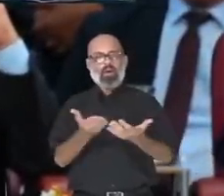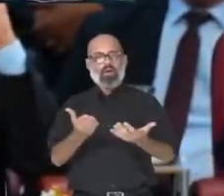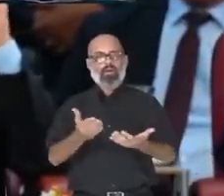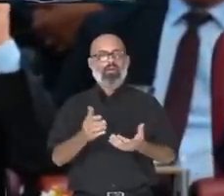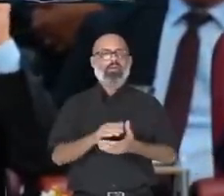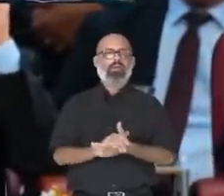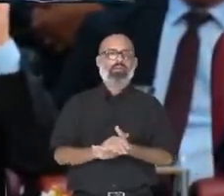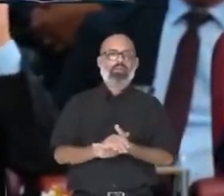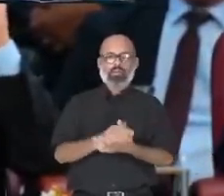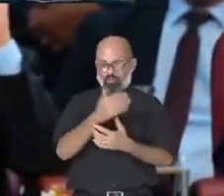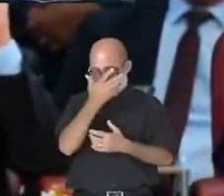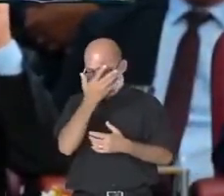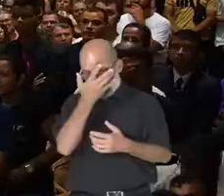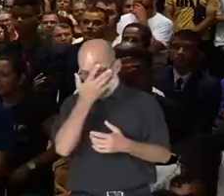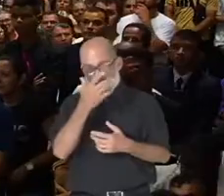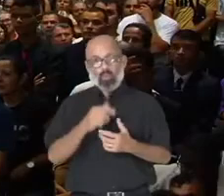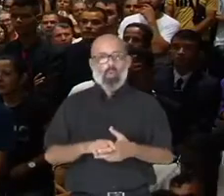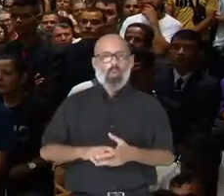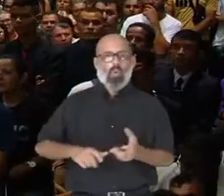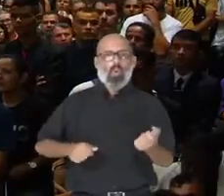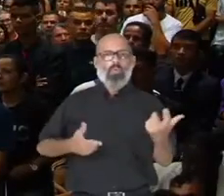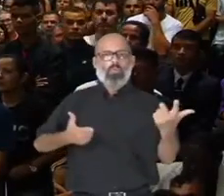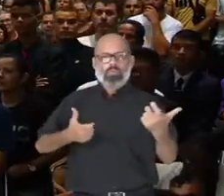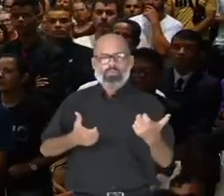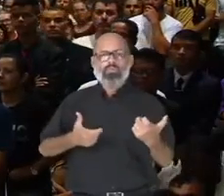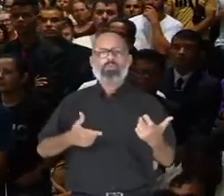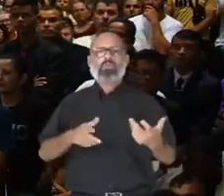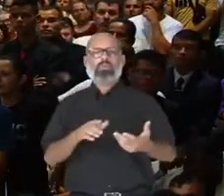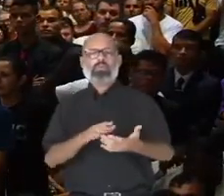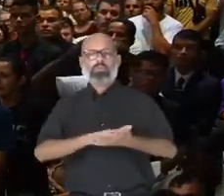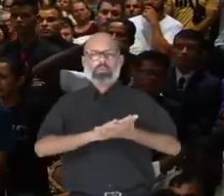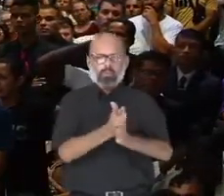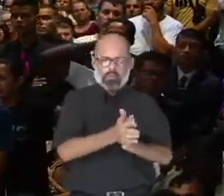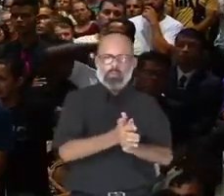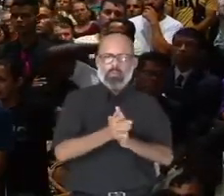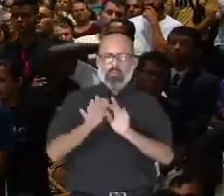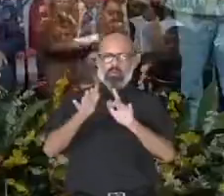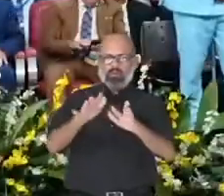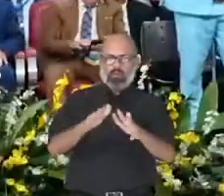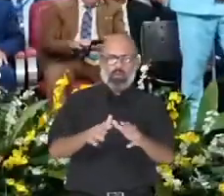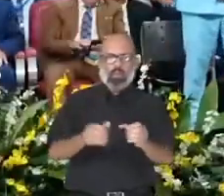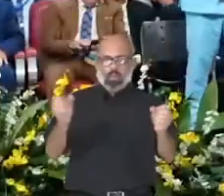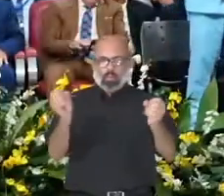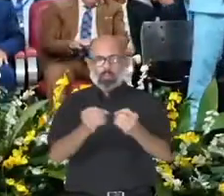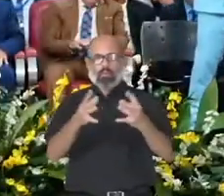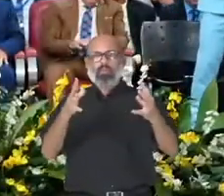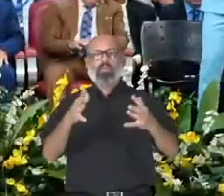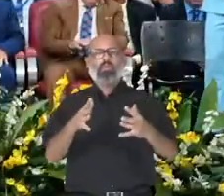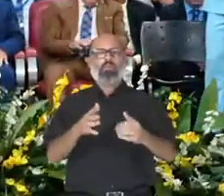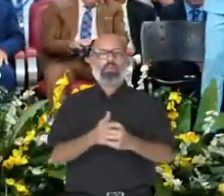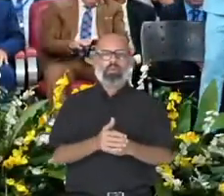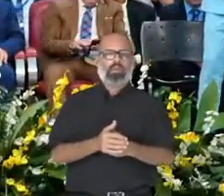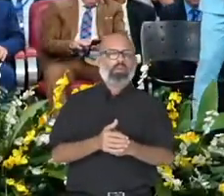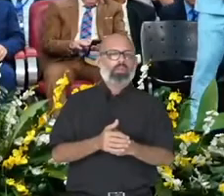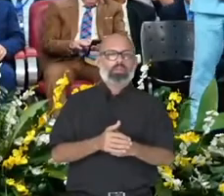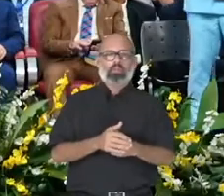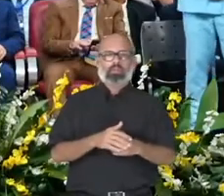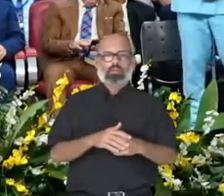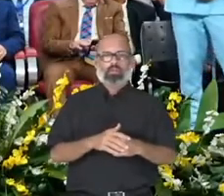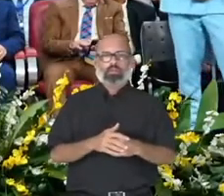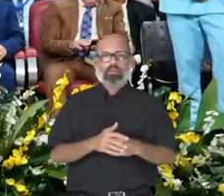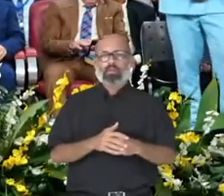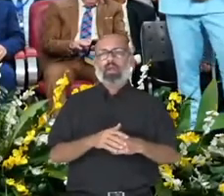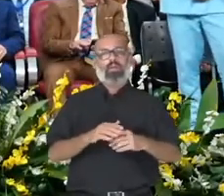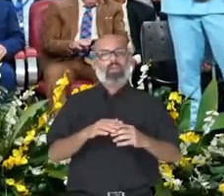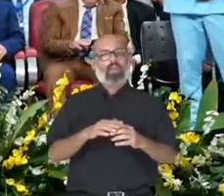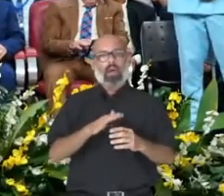terceira guerra mundial, com os armamentos bélicos, com armas de destruição em massa, armas atômicas, vai ser a maior ceifa